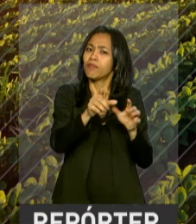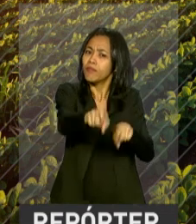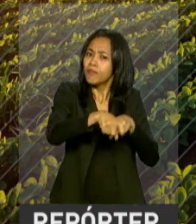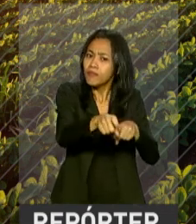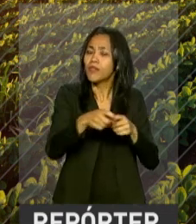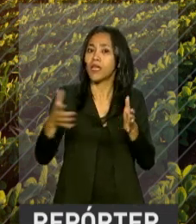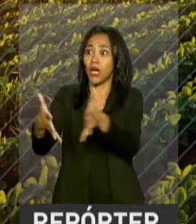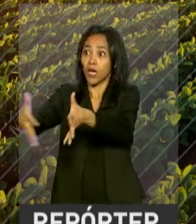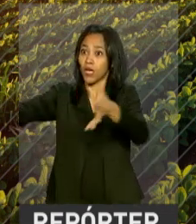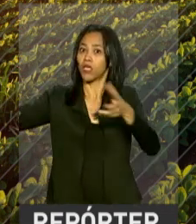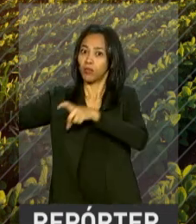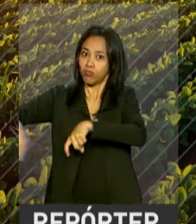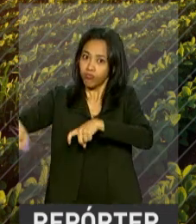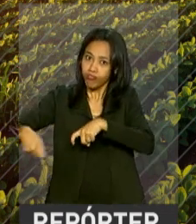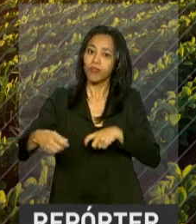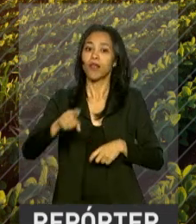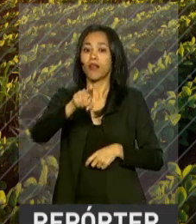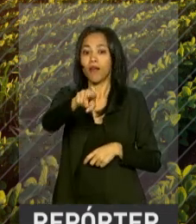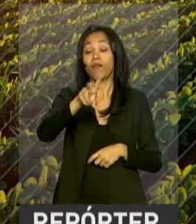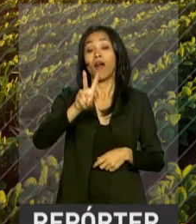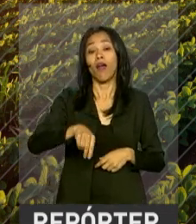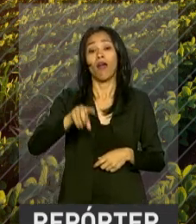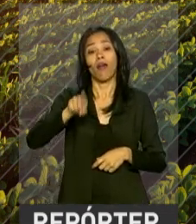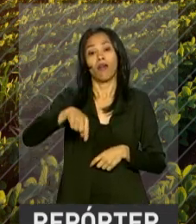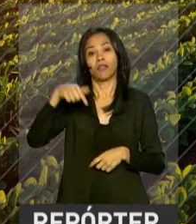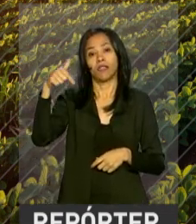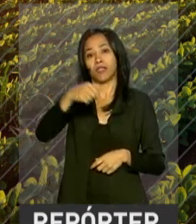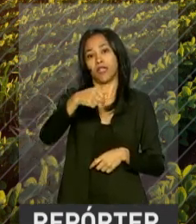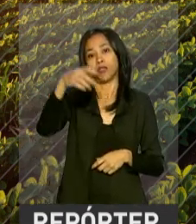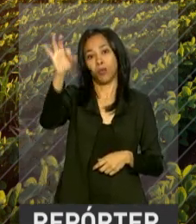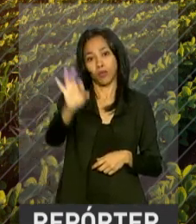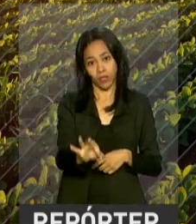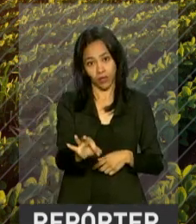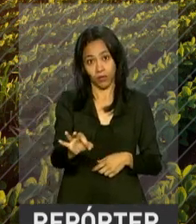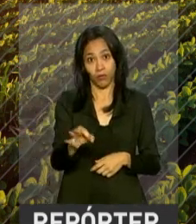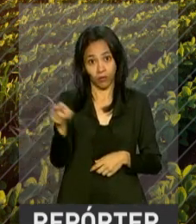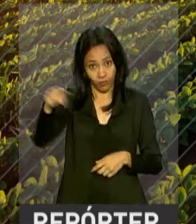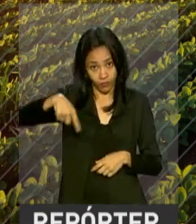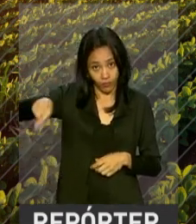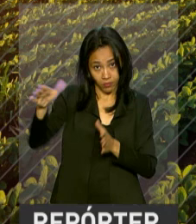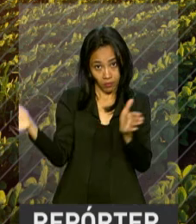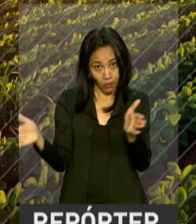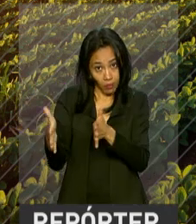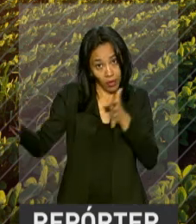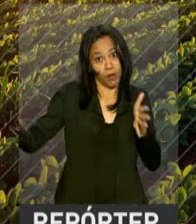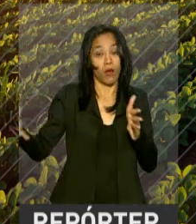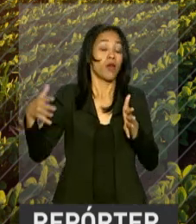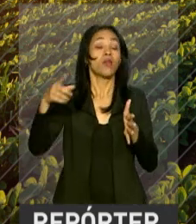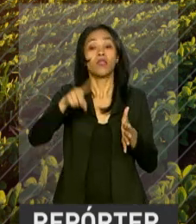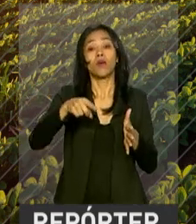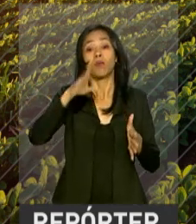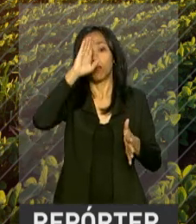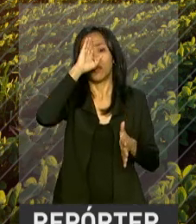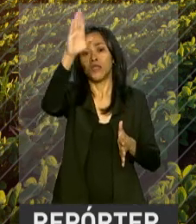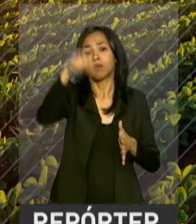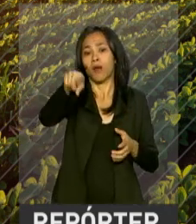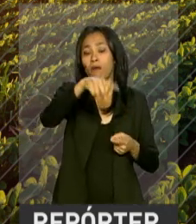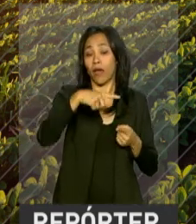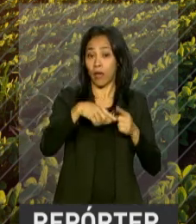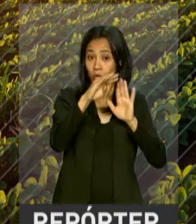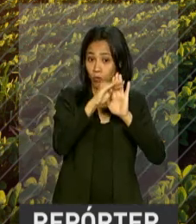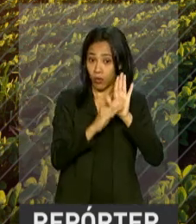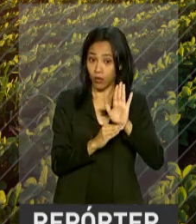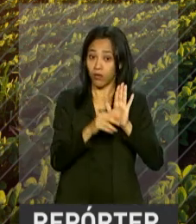o crédito rural geral ficará em 7% ao ano em entre os principais programas os destaques são o inova agro